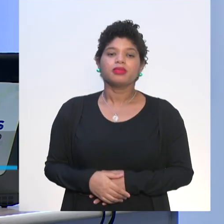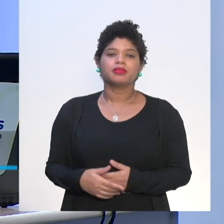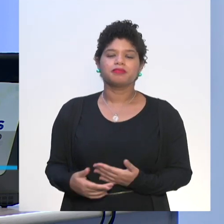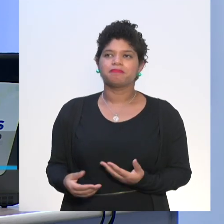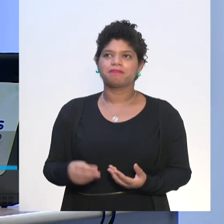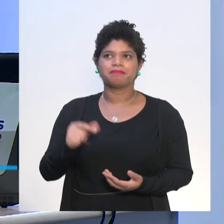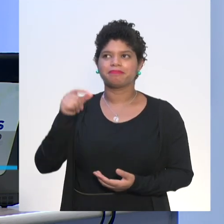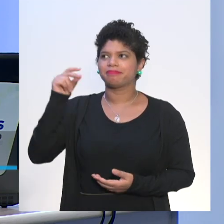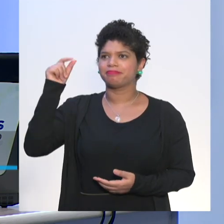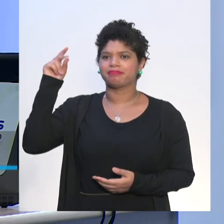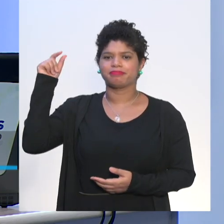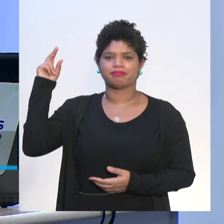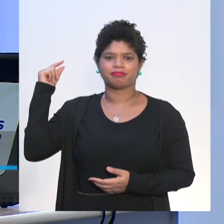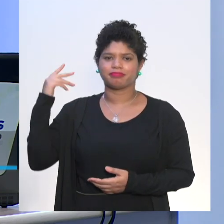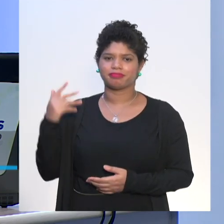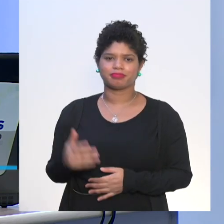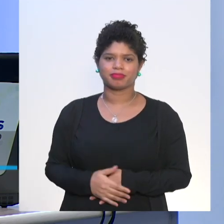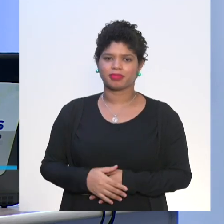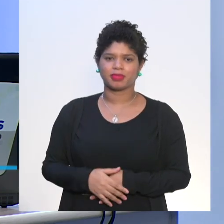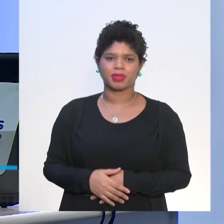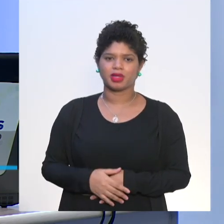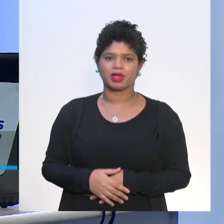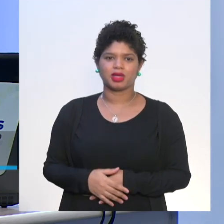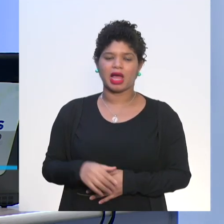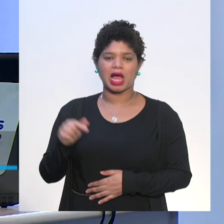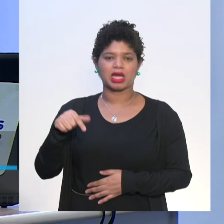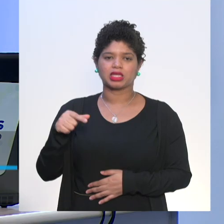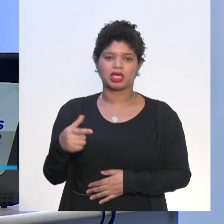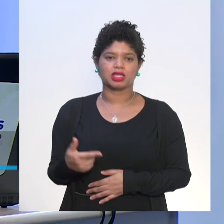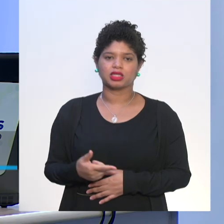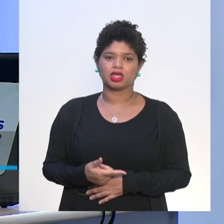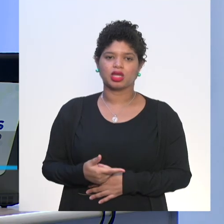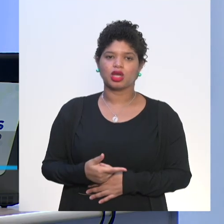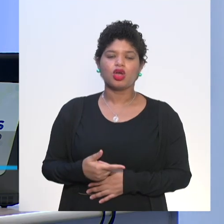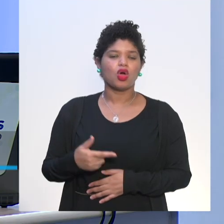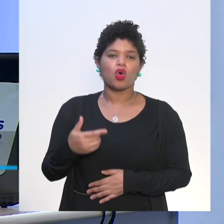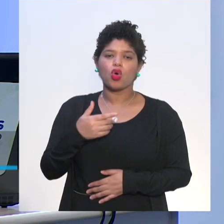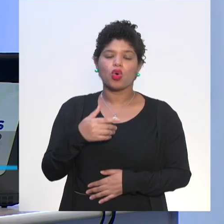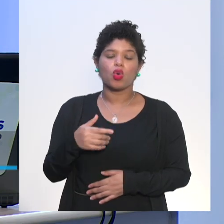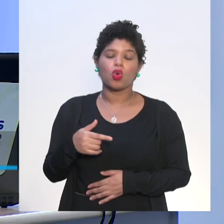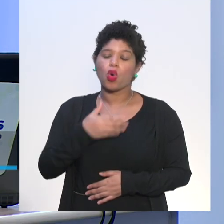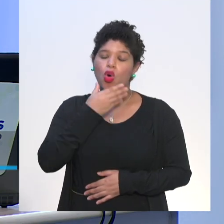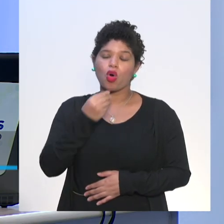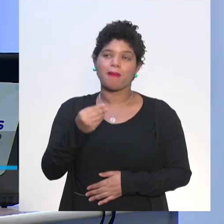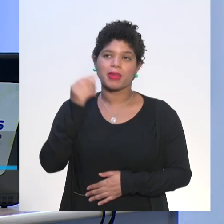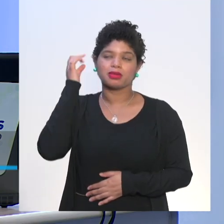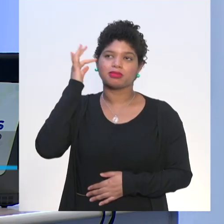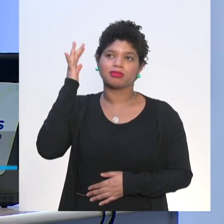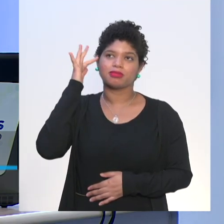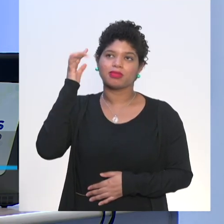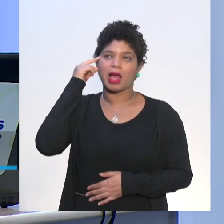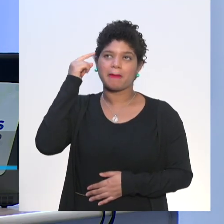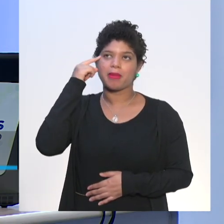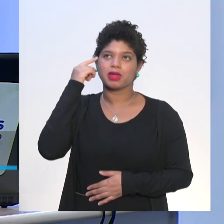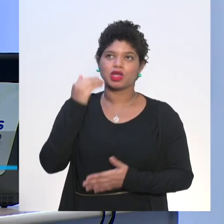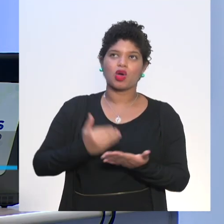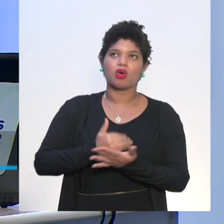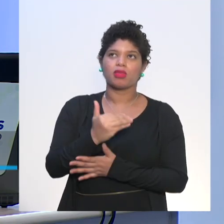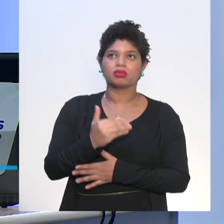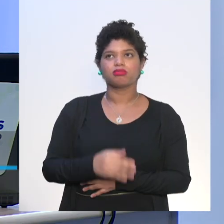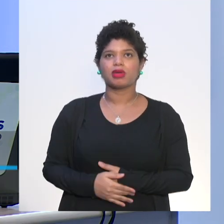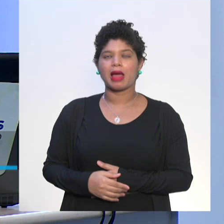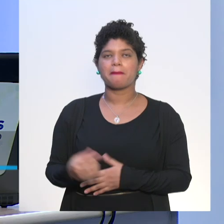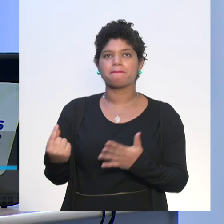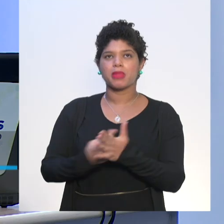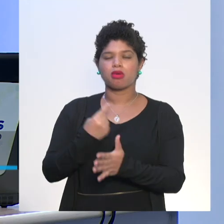desde que, sei lá, desde que o homem começou a pensar, né? Porque tudo que a gente vai fazer na nossa vida,